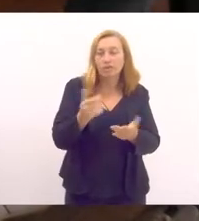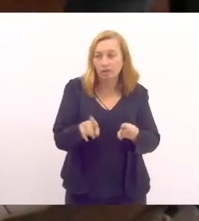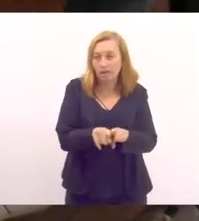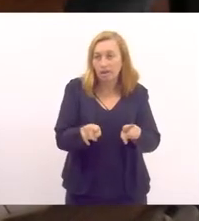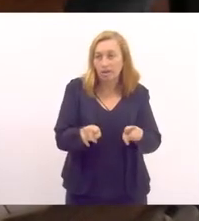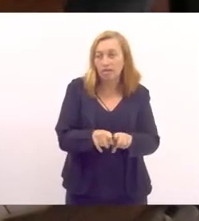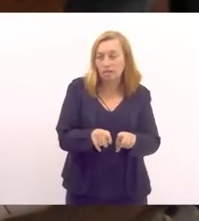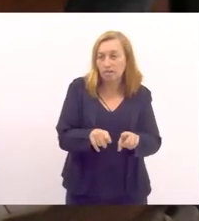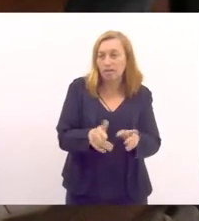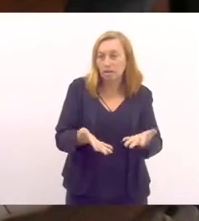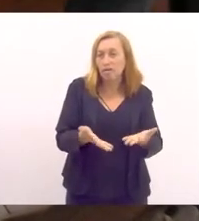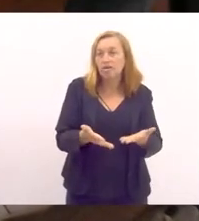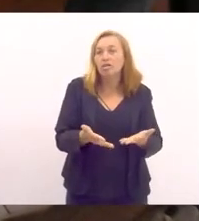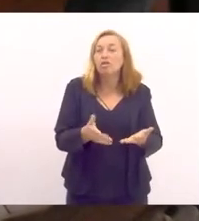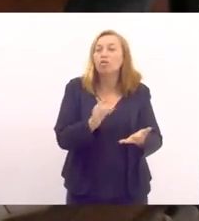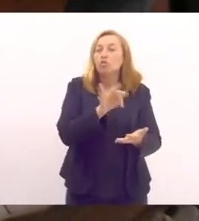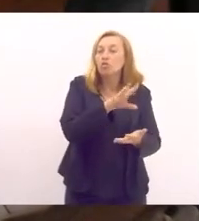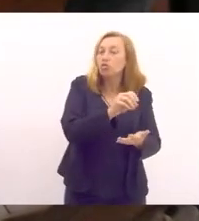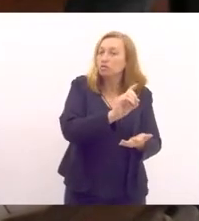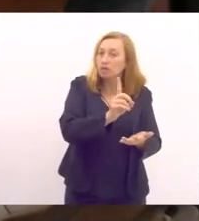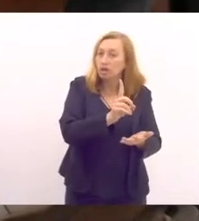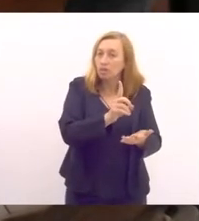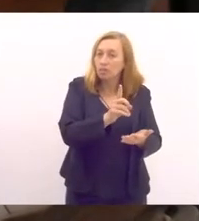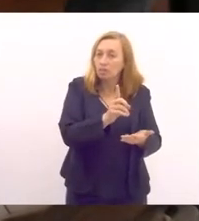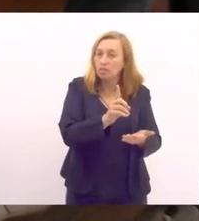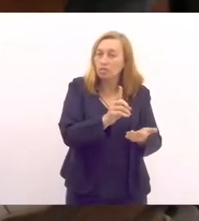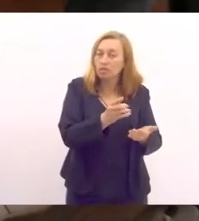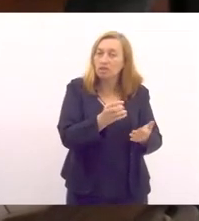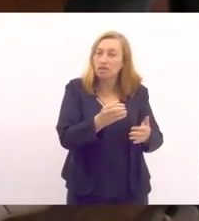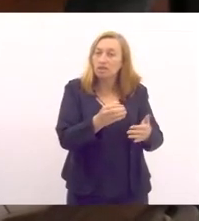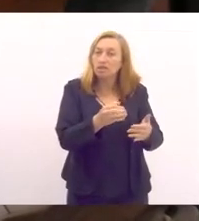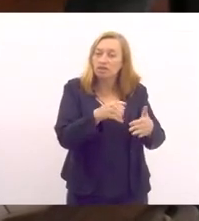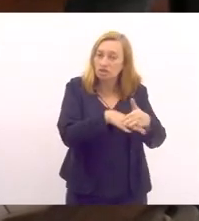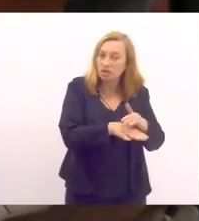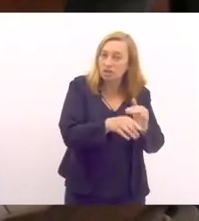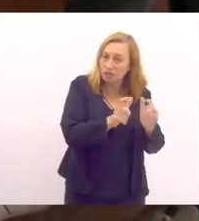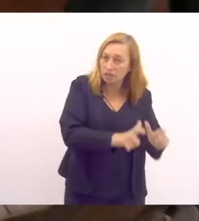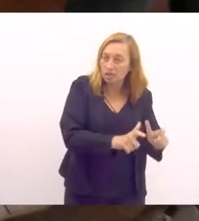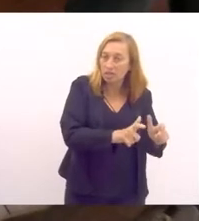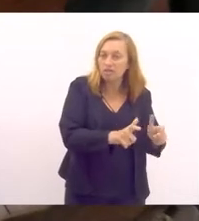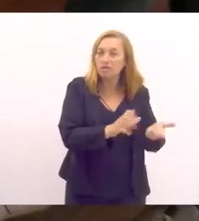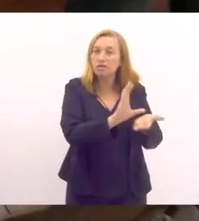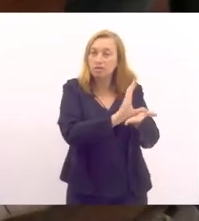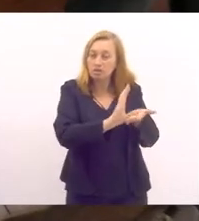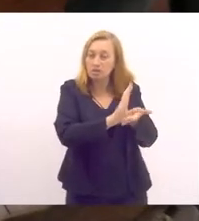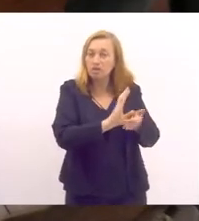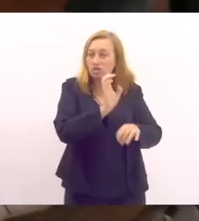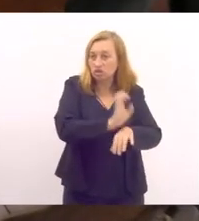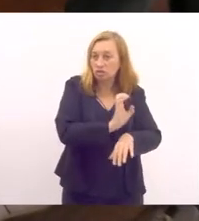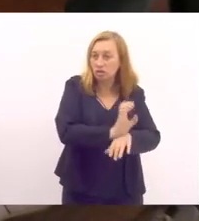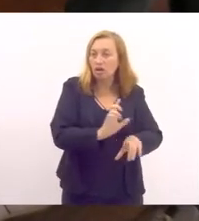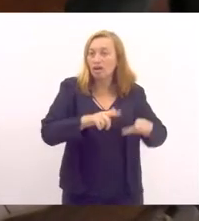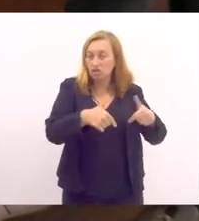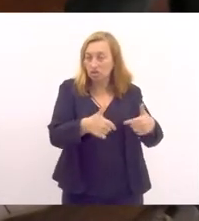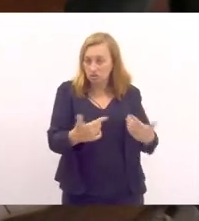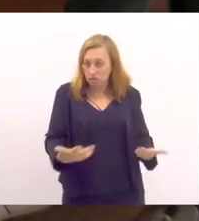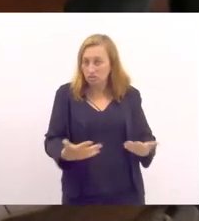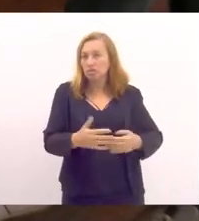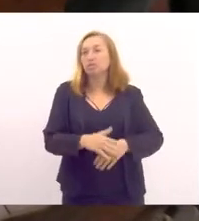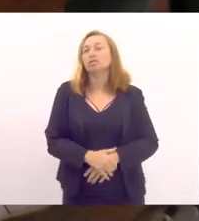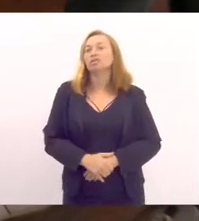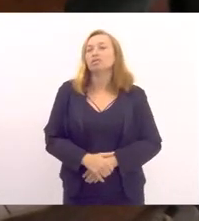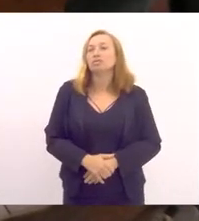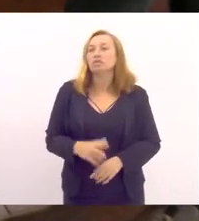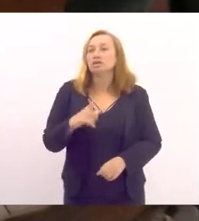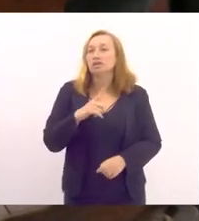o recurso que cai ali dentro do fundo, ele vai ser gerido pelo Conselho Estadual. Se isso acontecer, é o melhor dos mundos, né? Nós vamos